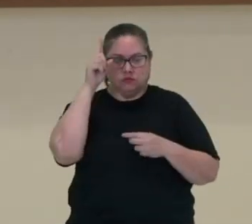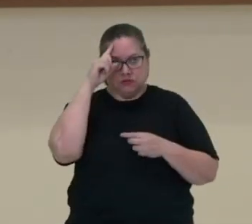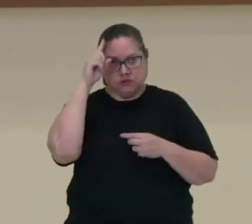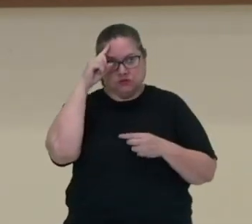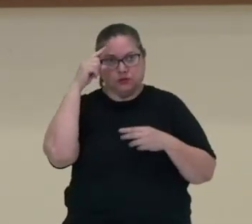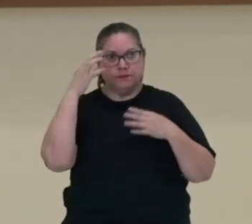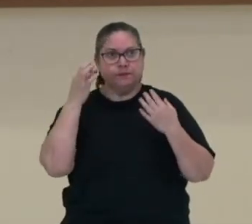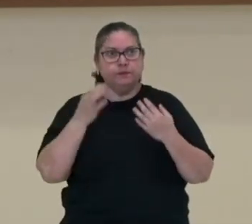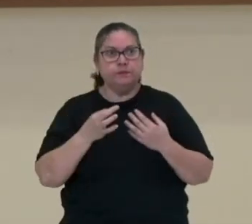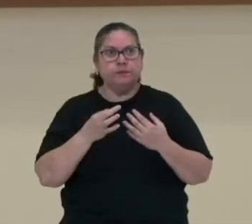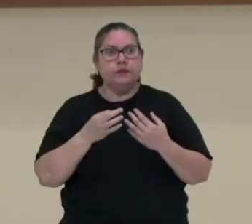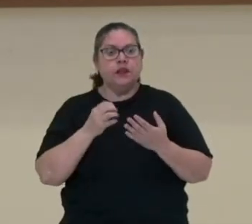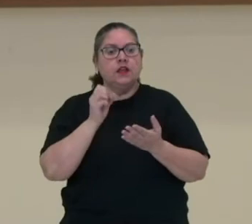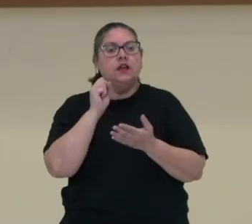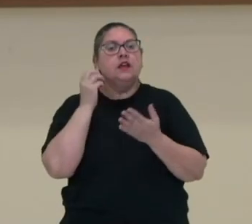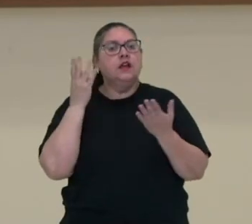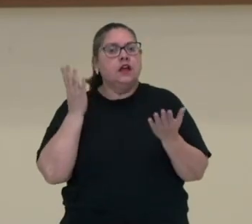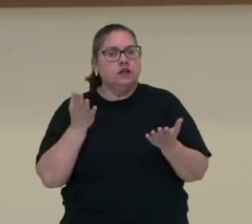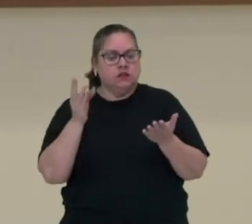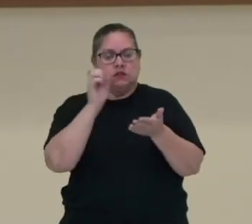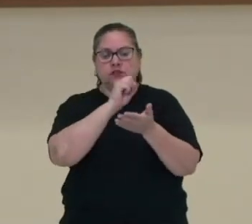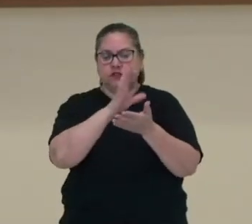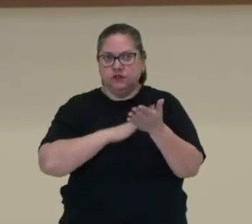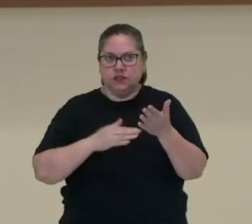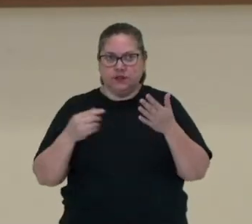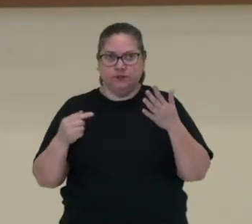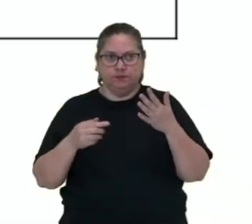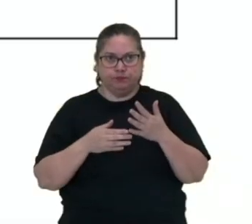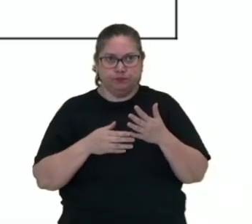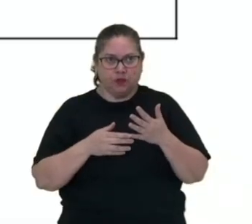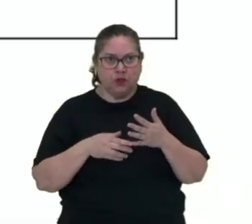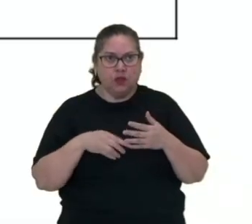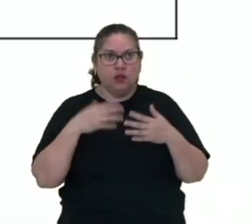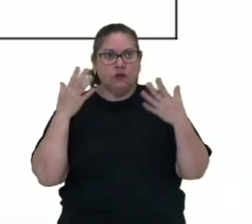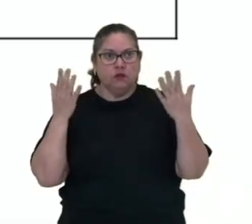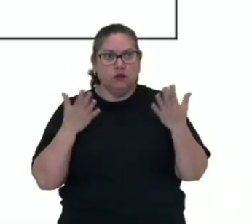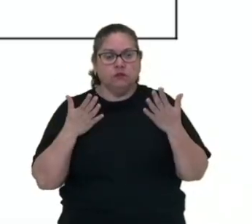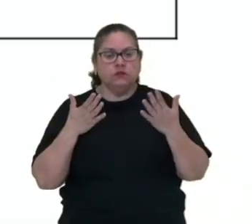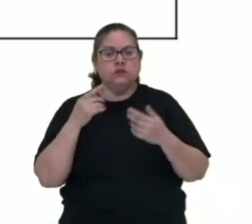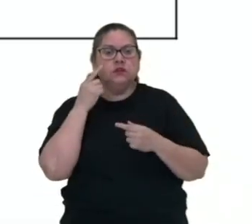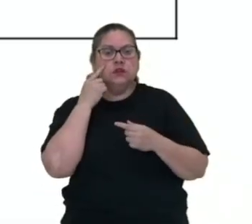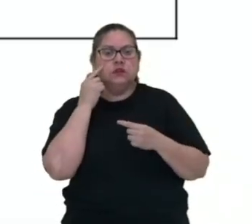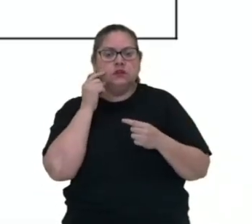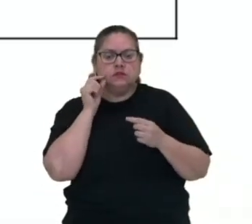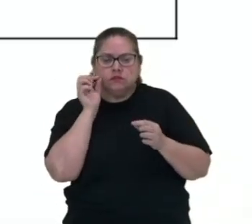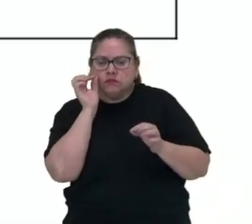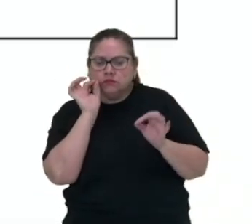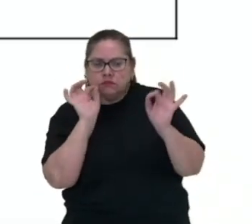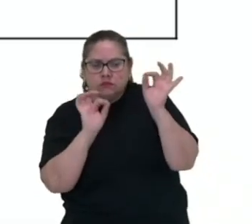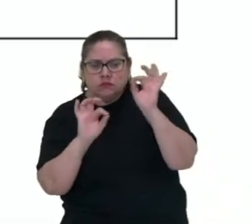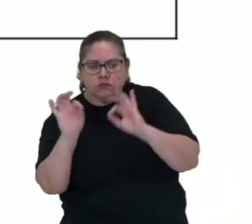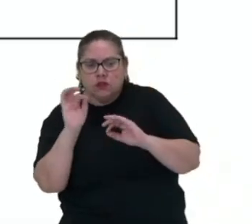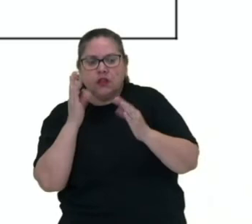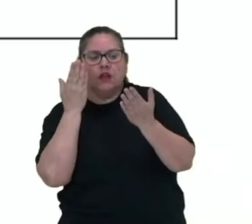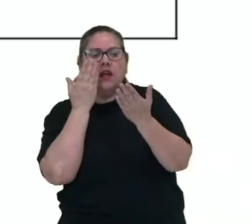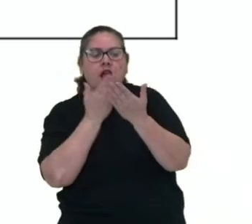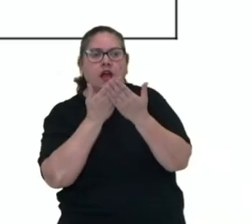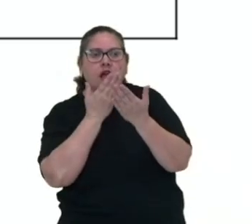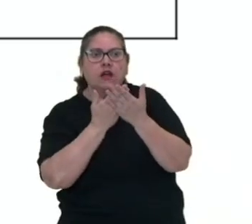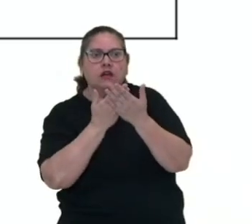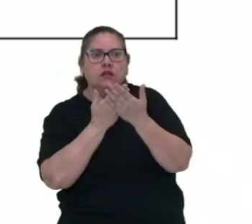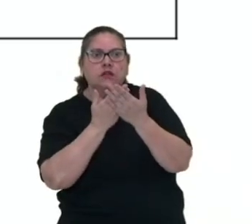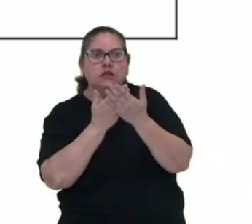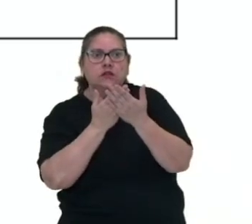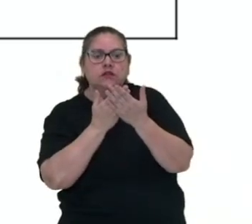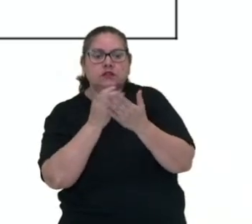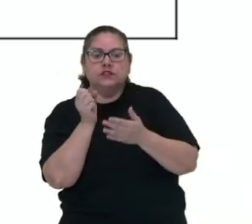certo? Vamos de uma última atividade. Agora você irá analisar essa aula. Essa